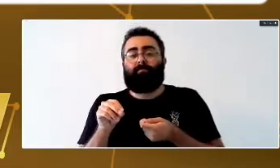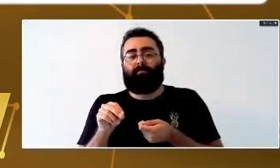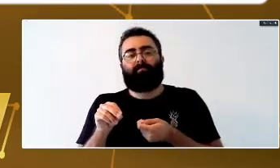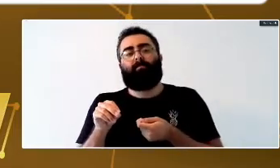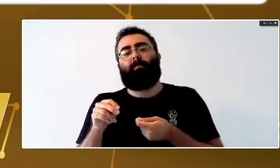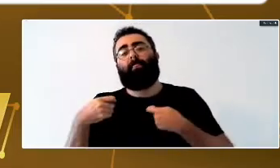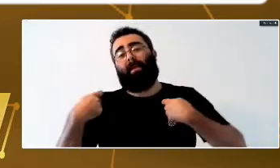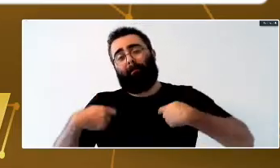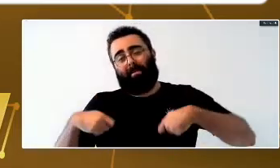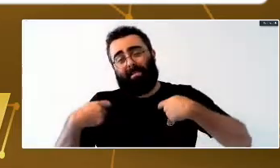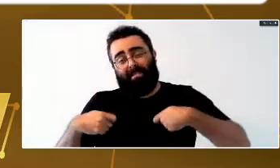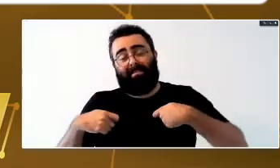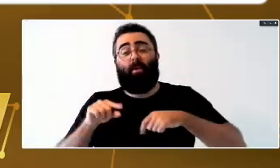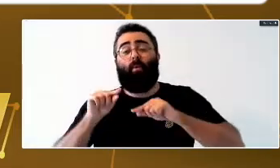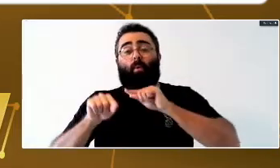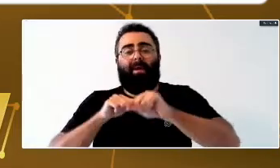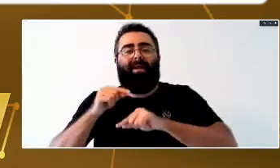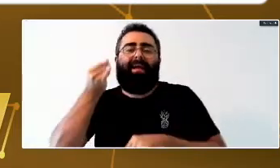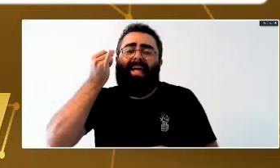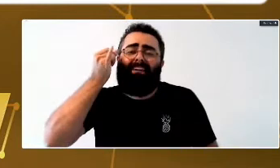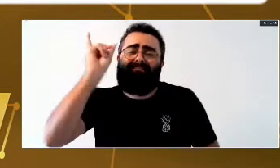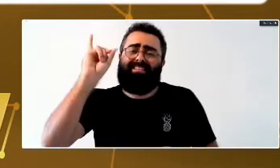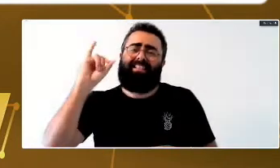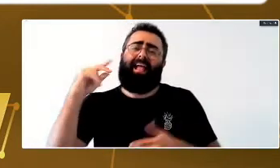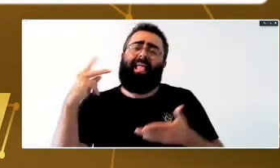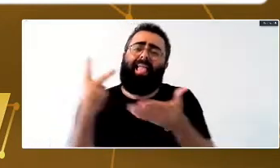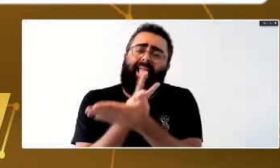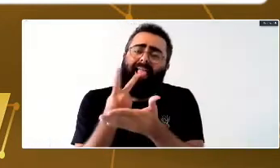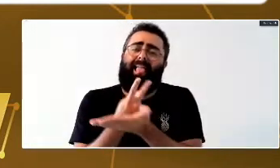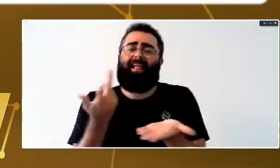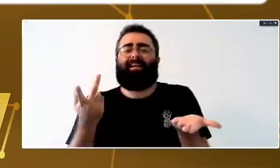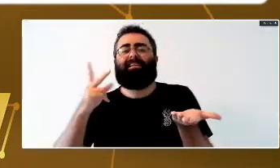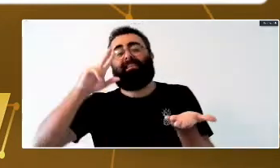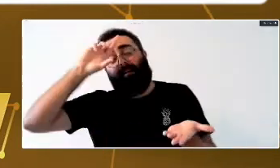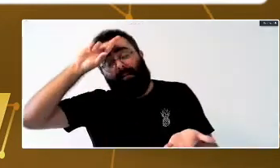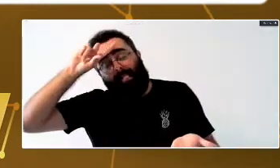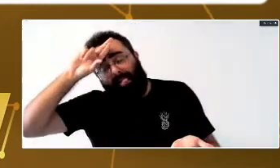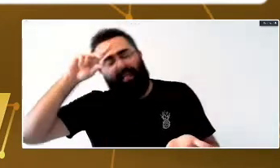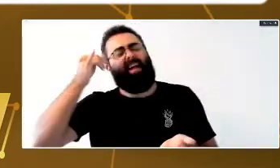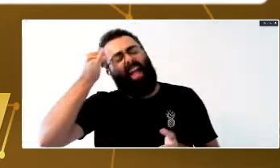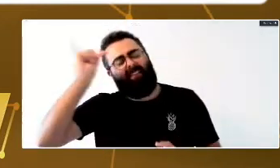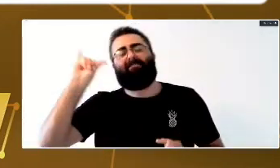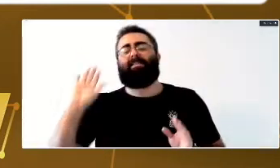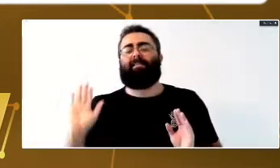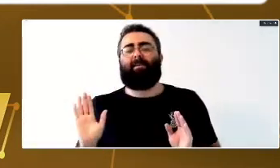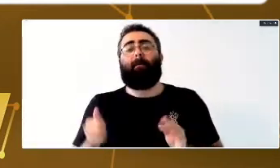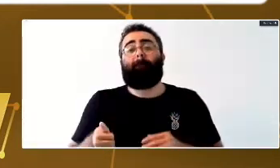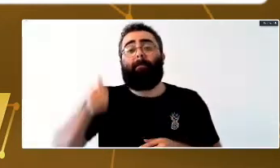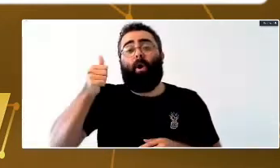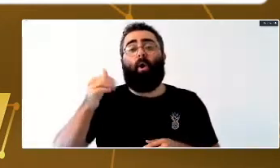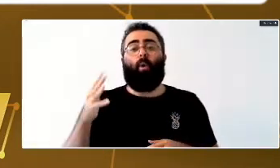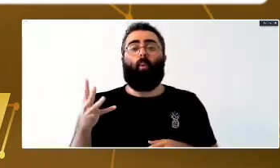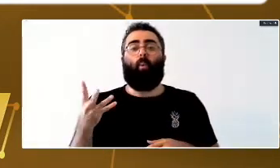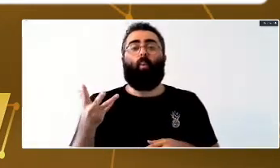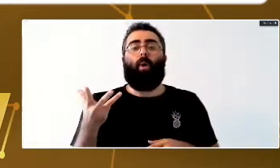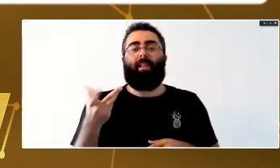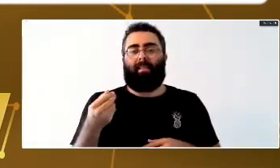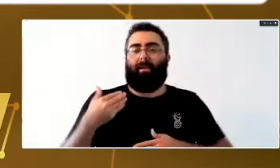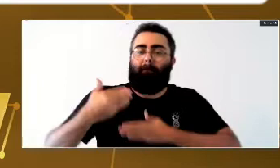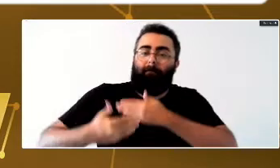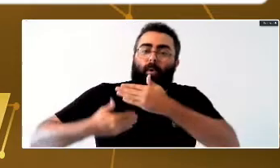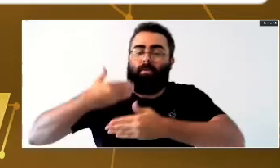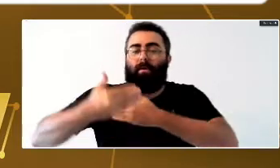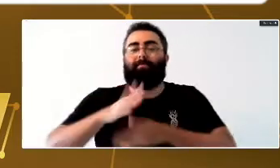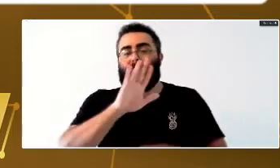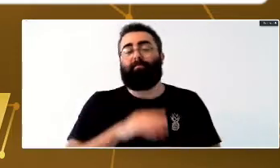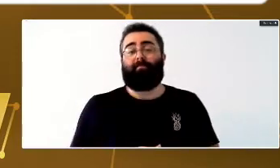fato, diminuir os nossos erros, aumentar a qualidade desses nossos processos. A gente consegue também, com a informação